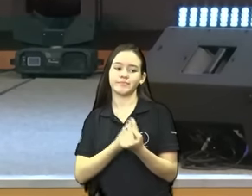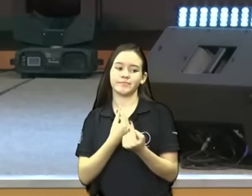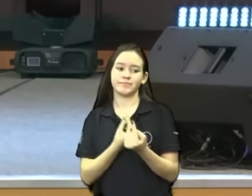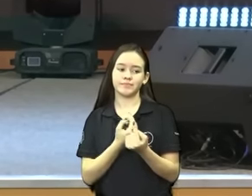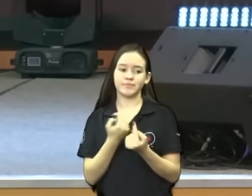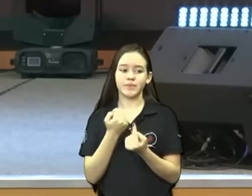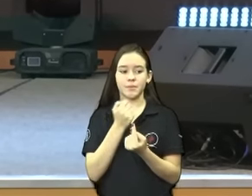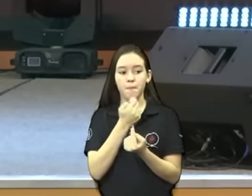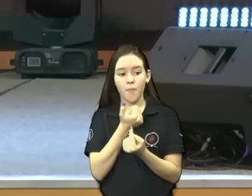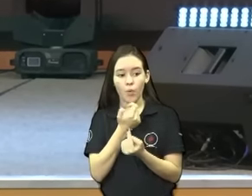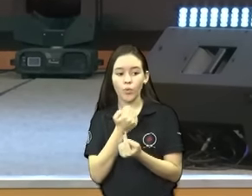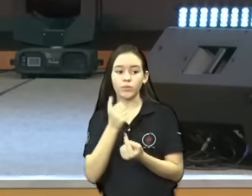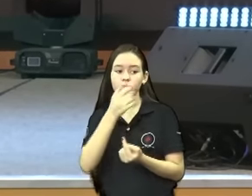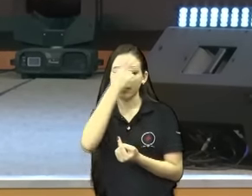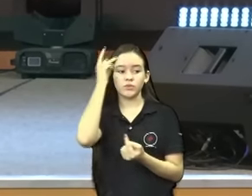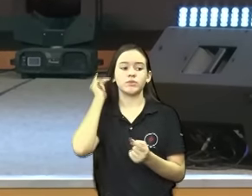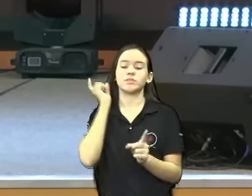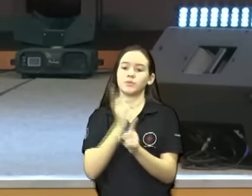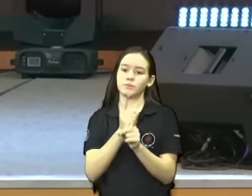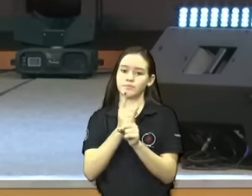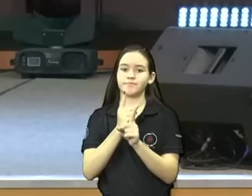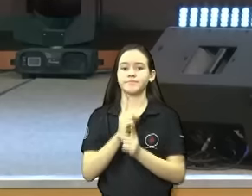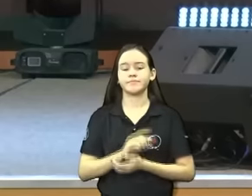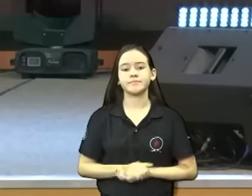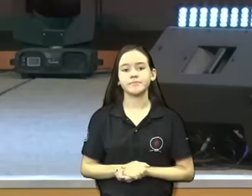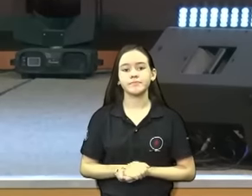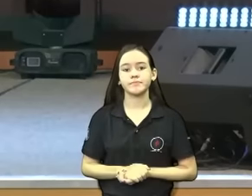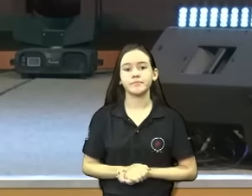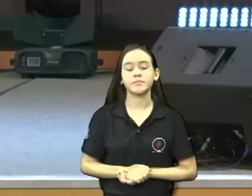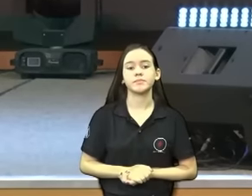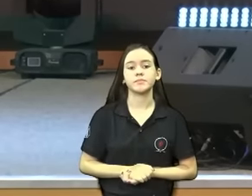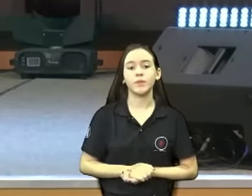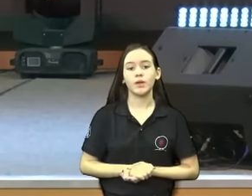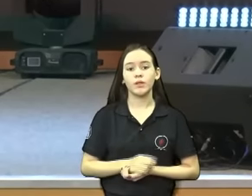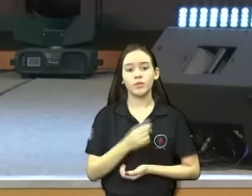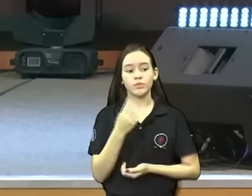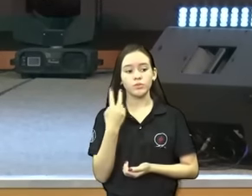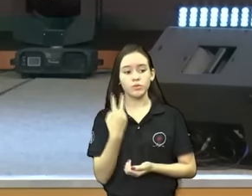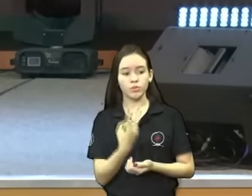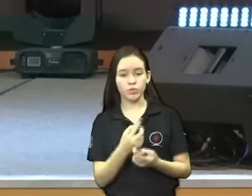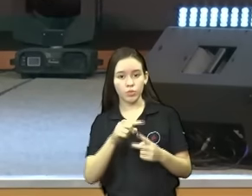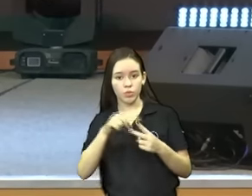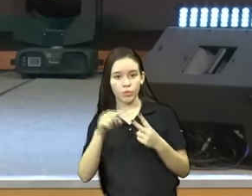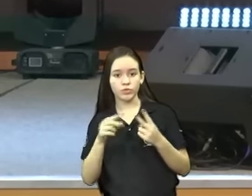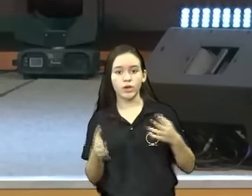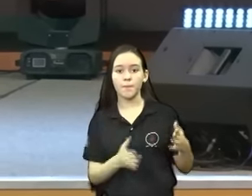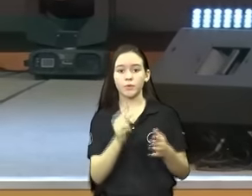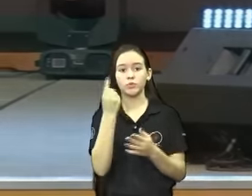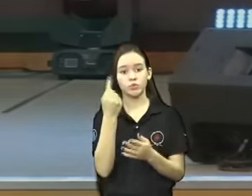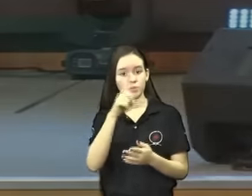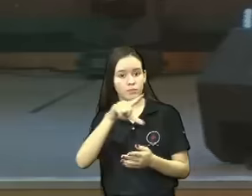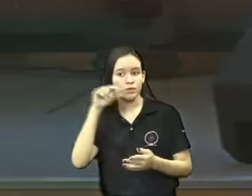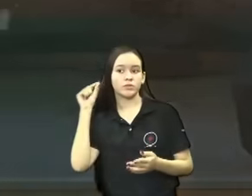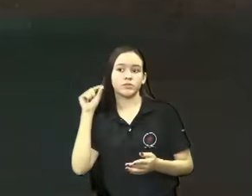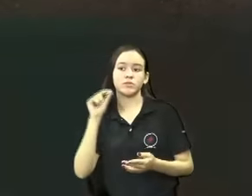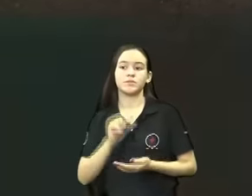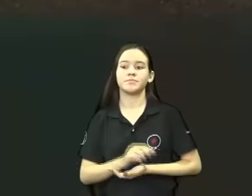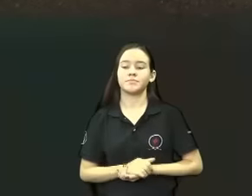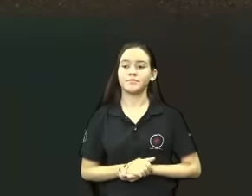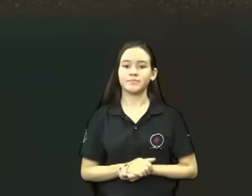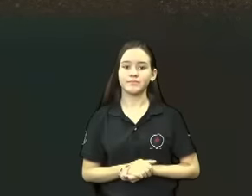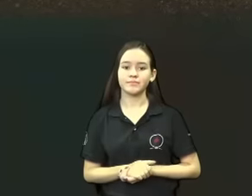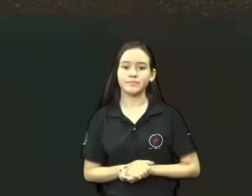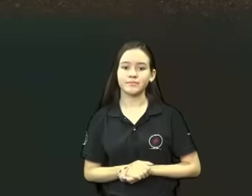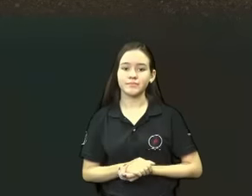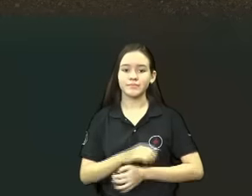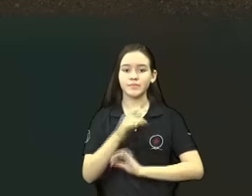a encontrem eu quero falar sobre Dois caminhos e uma escolha a